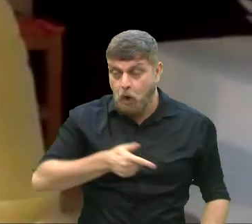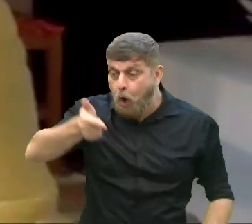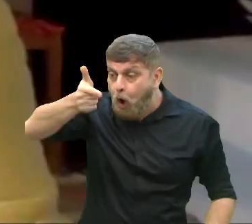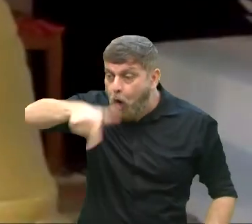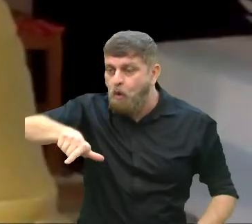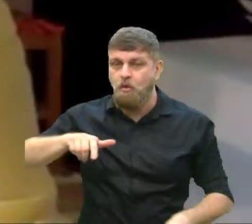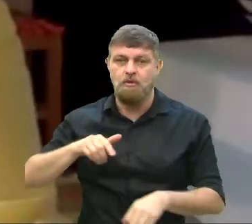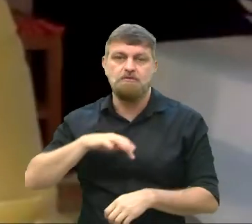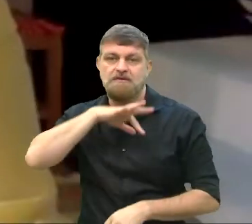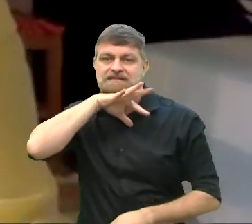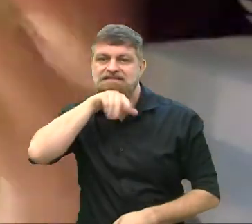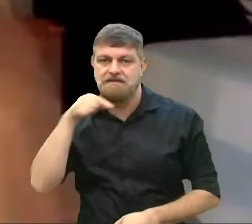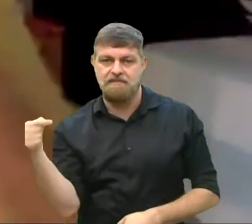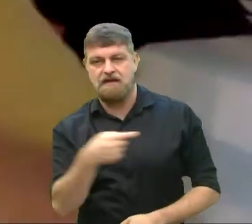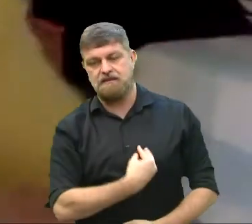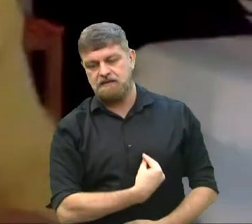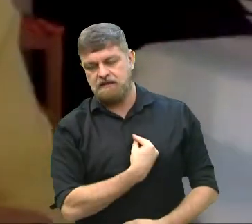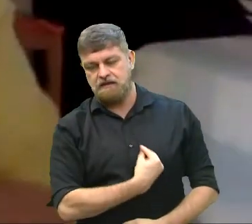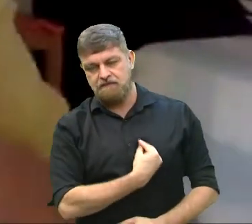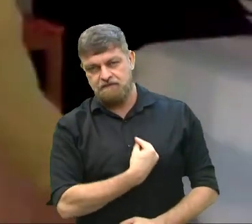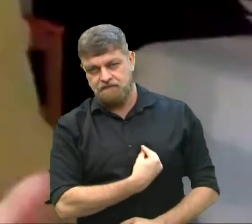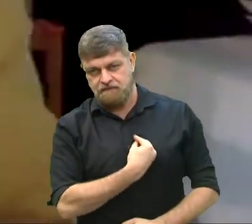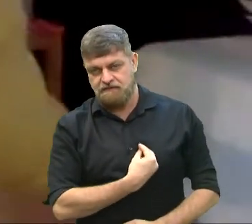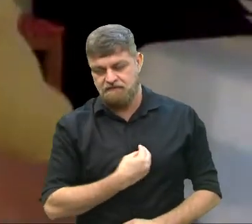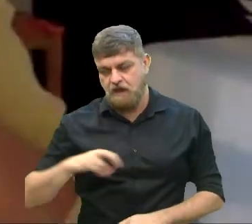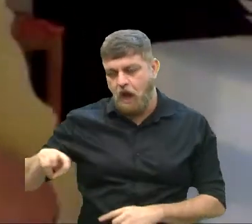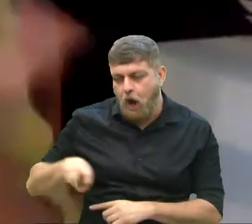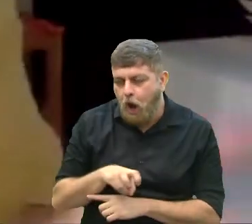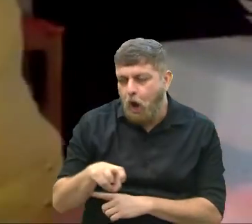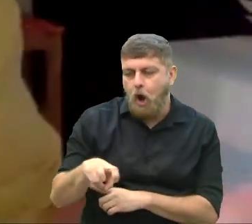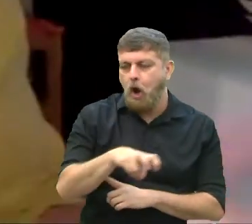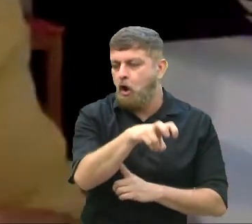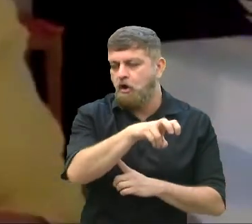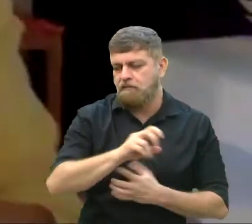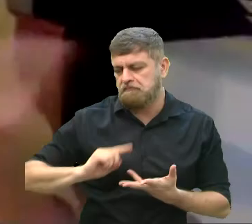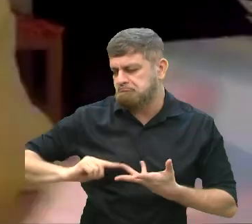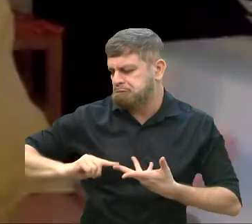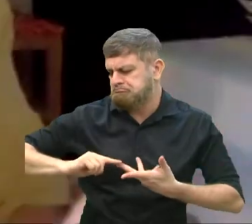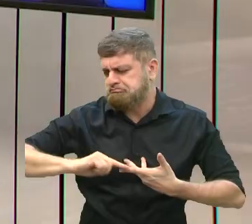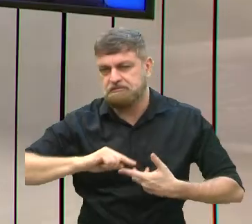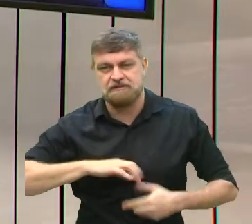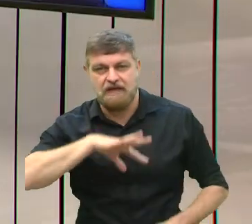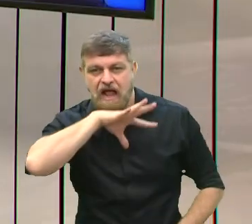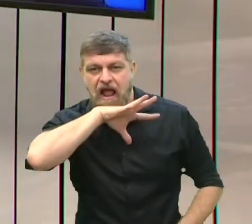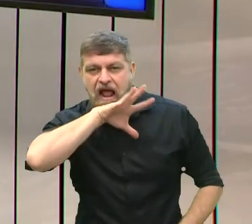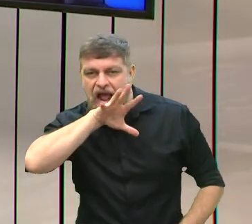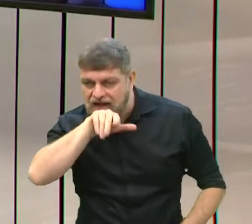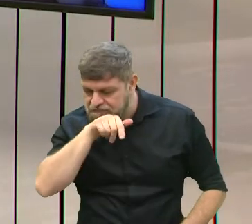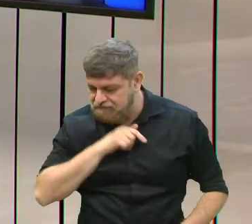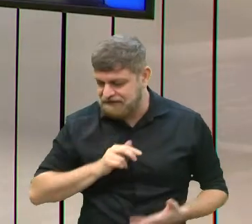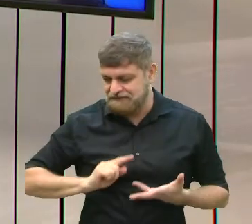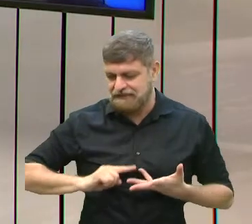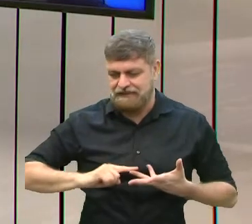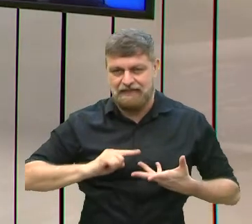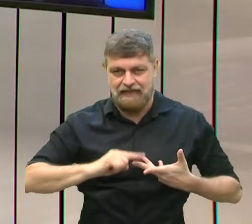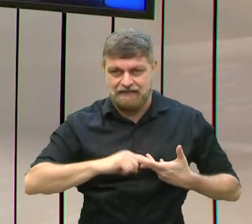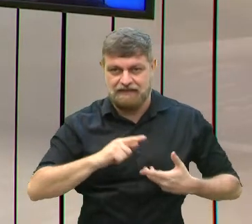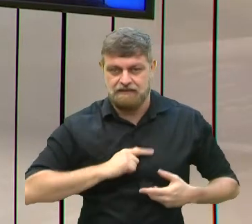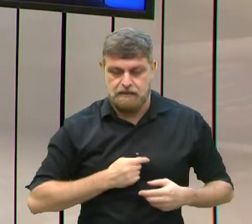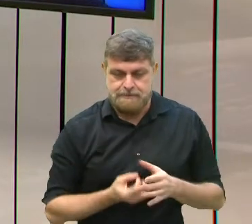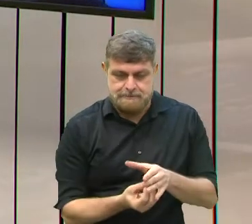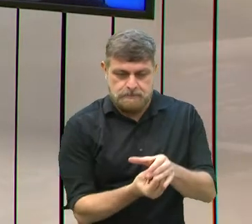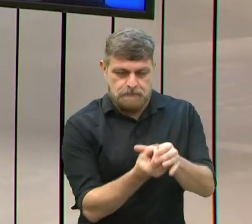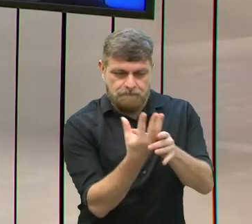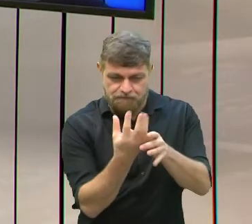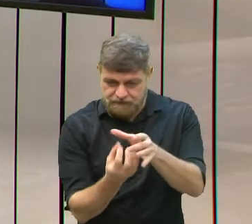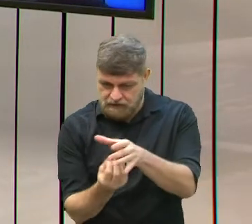outras espécies, né? Muito para cobras, para, enfim, outros mamíferos e espécies